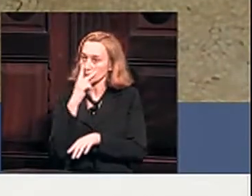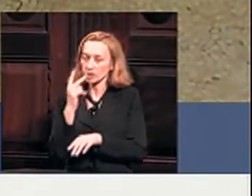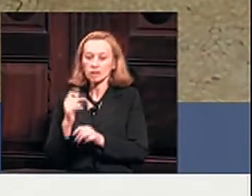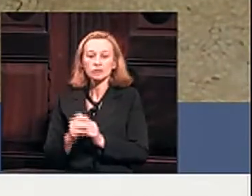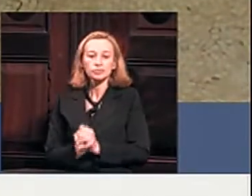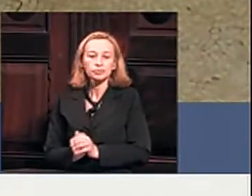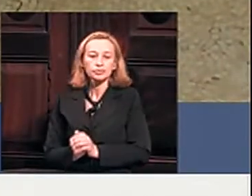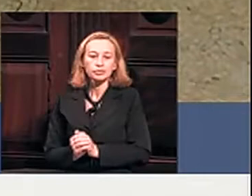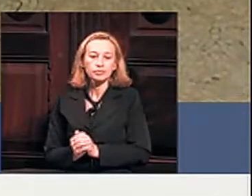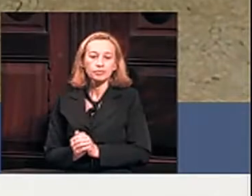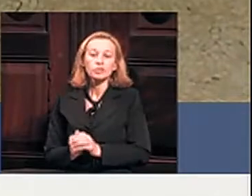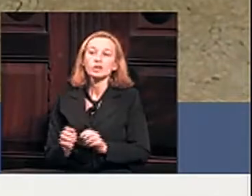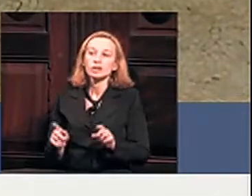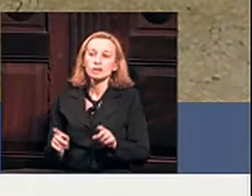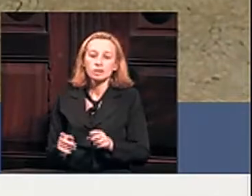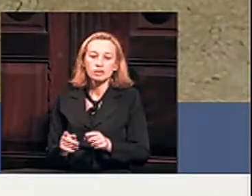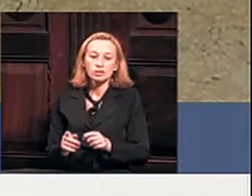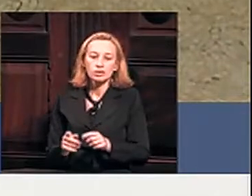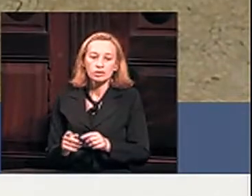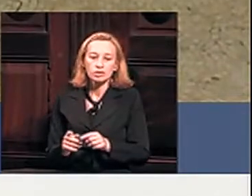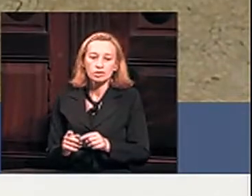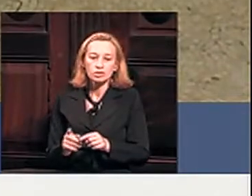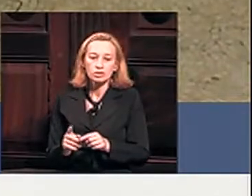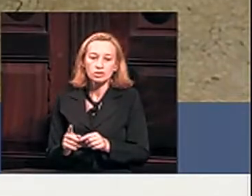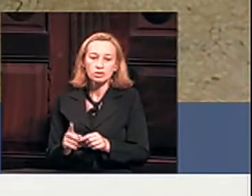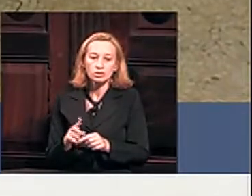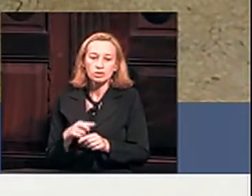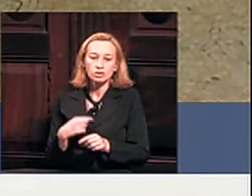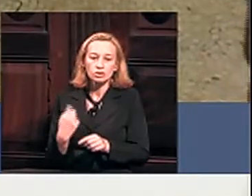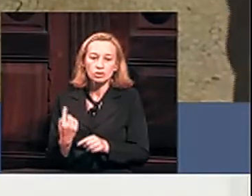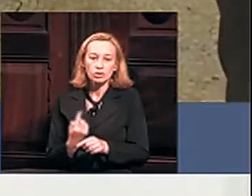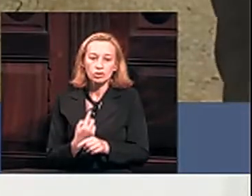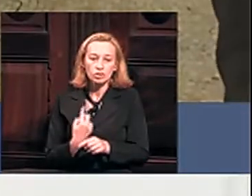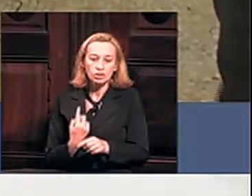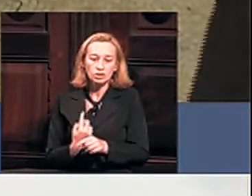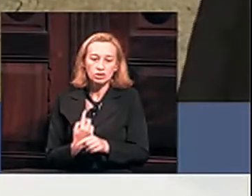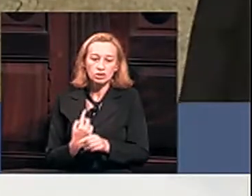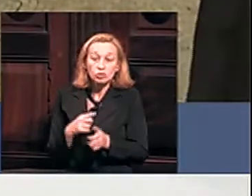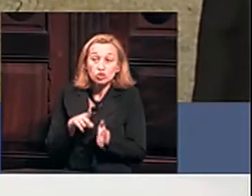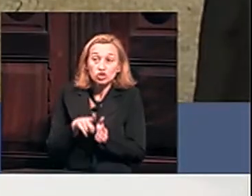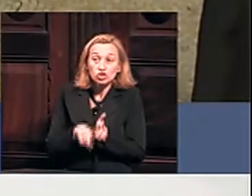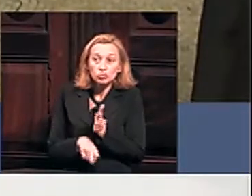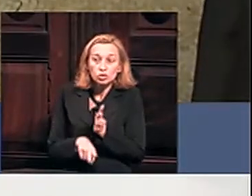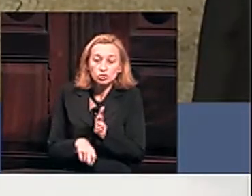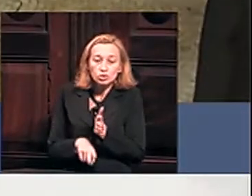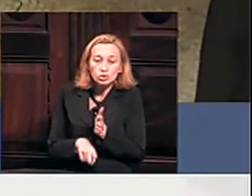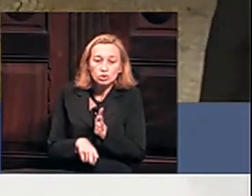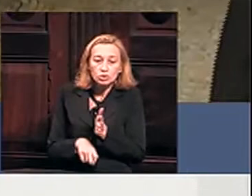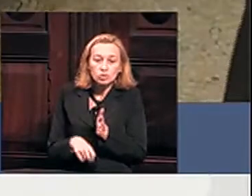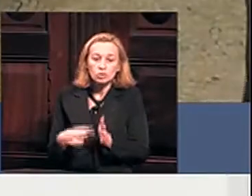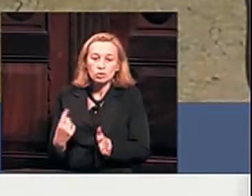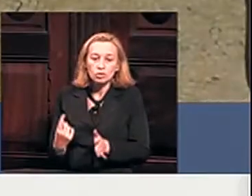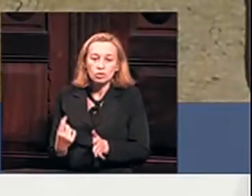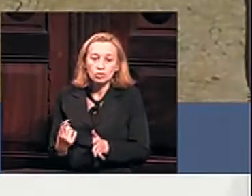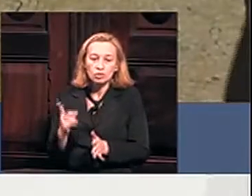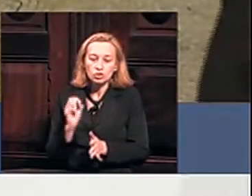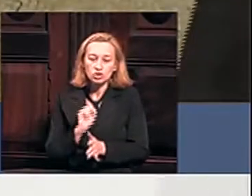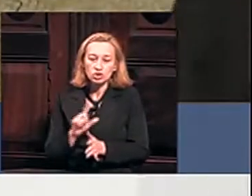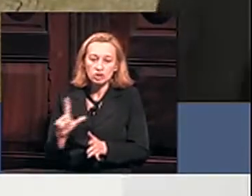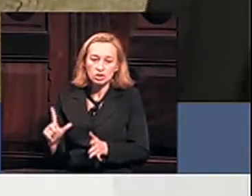Santo. E com isso, estamos diminuindo o preço do